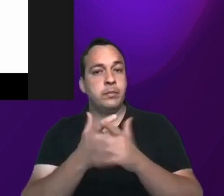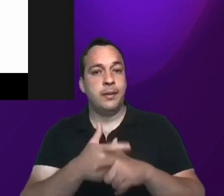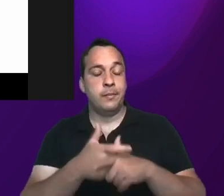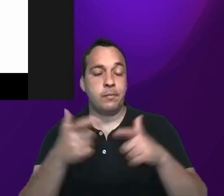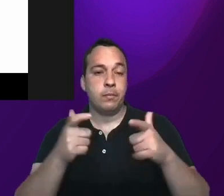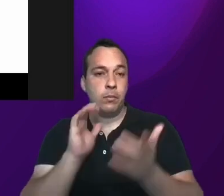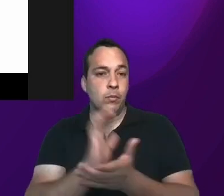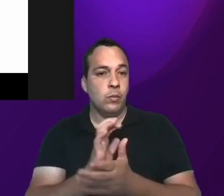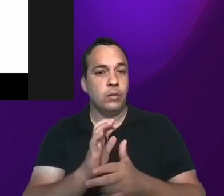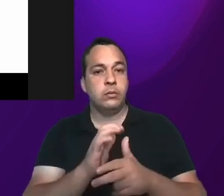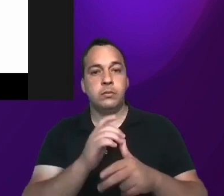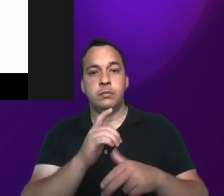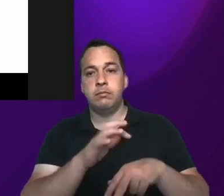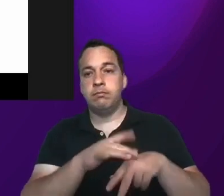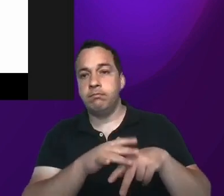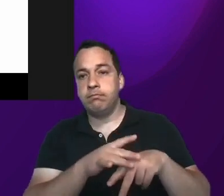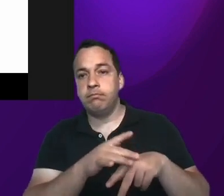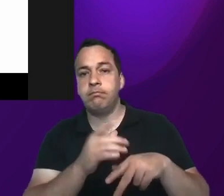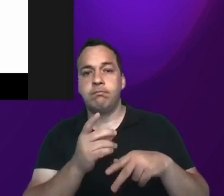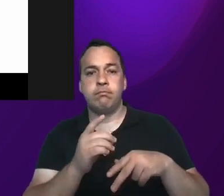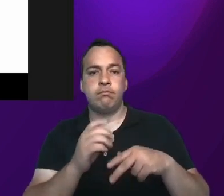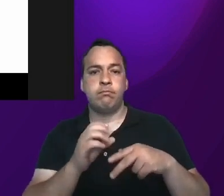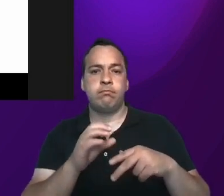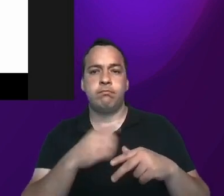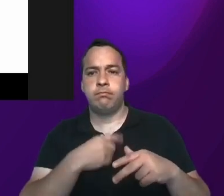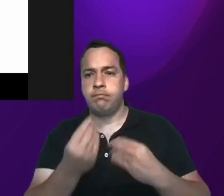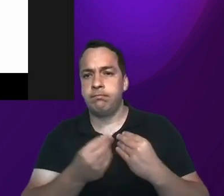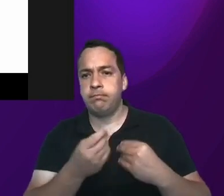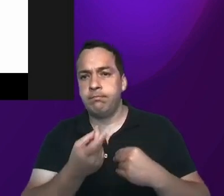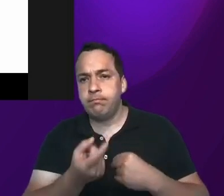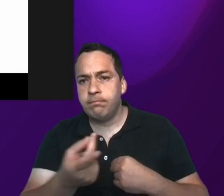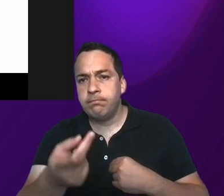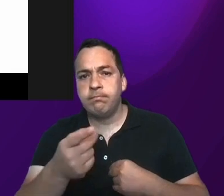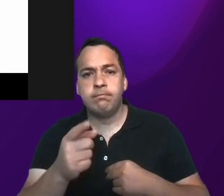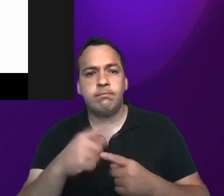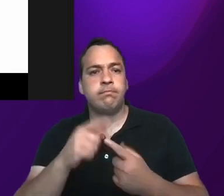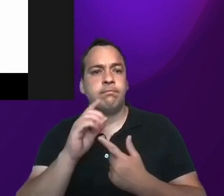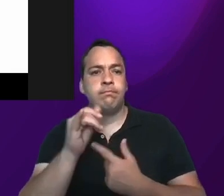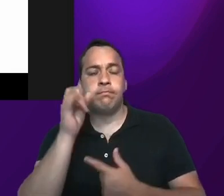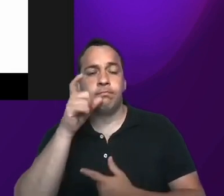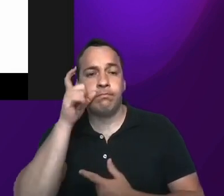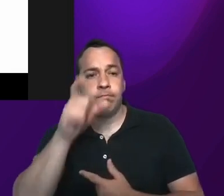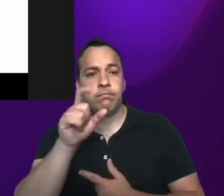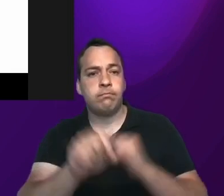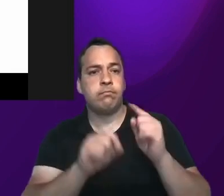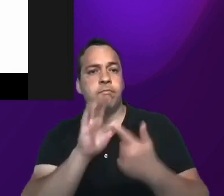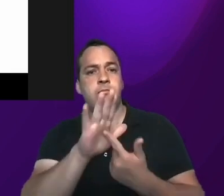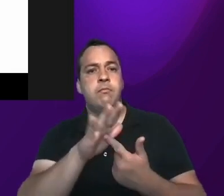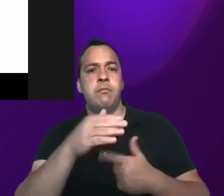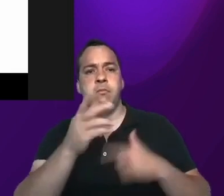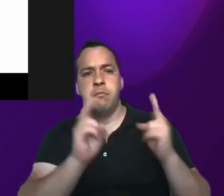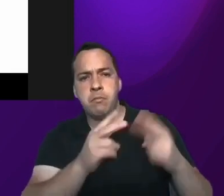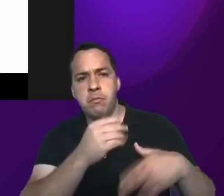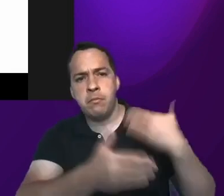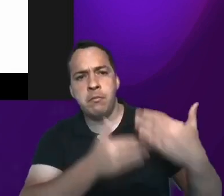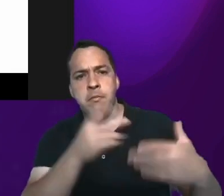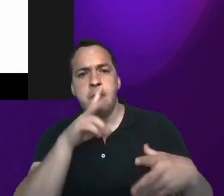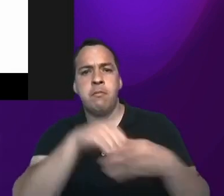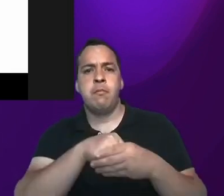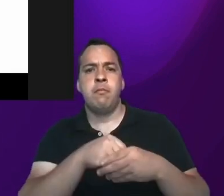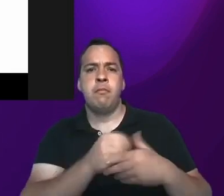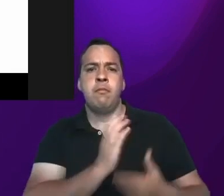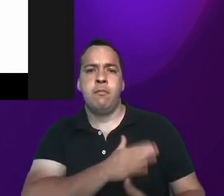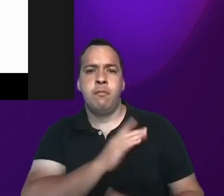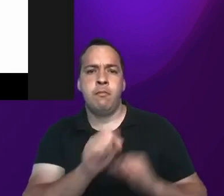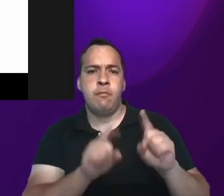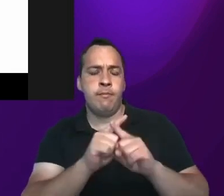só um resumo de alguns estudos que eu achei interessantes, que mostram que o mesmo processo que ocorre no coração também está acontecendo